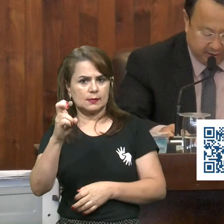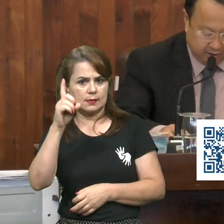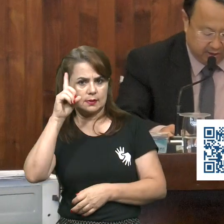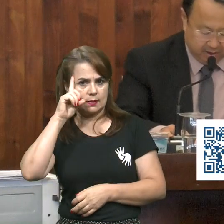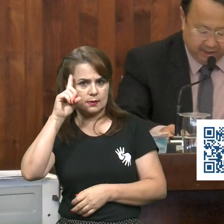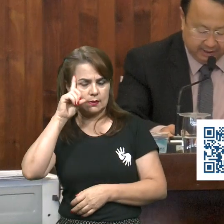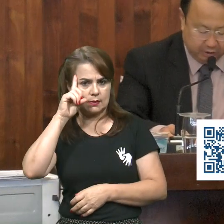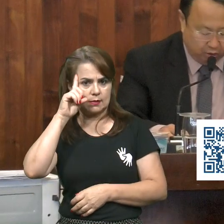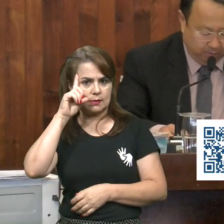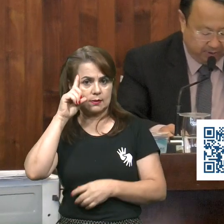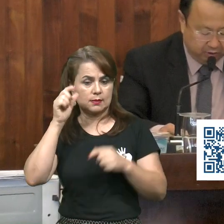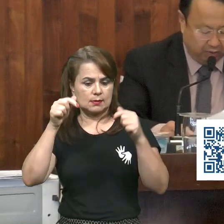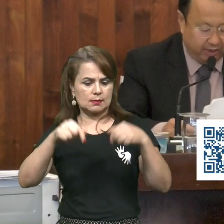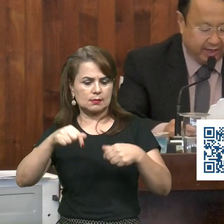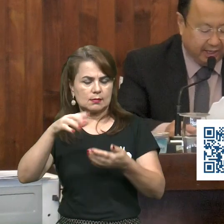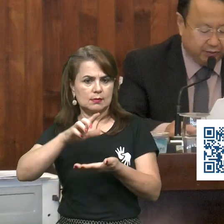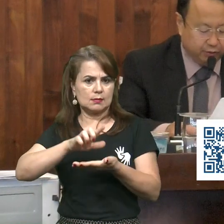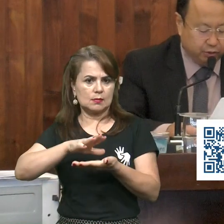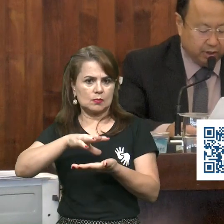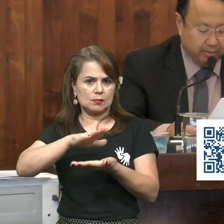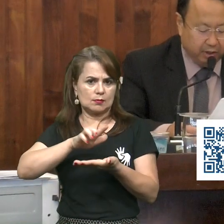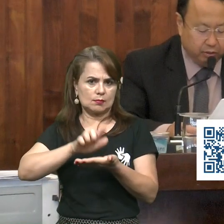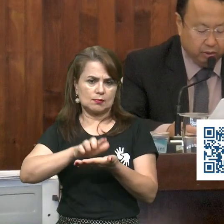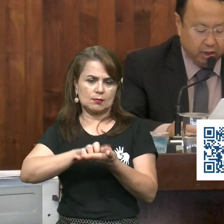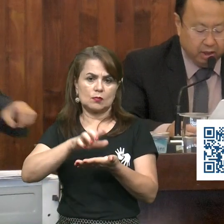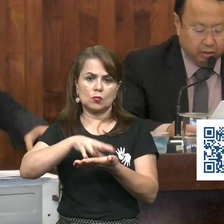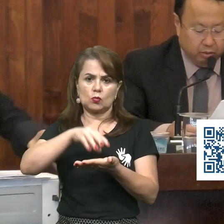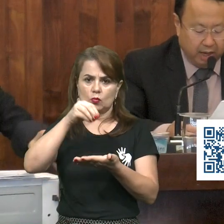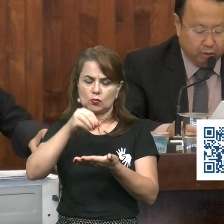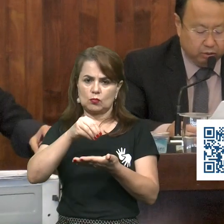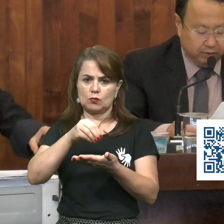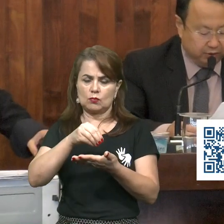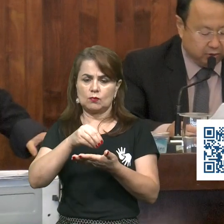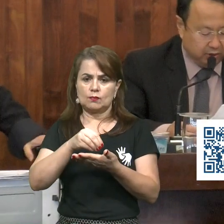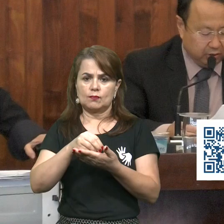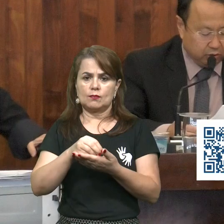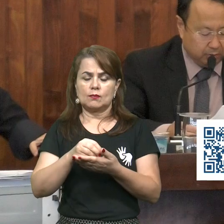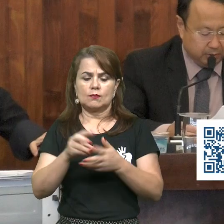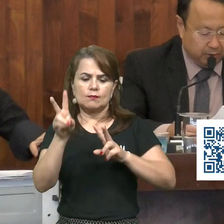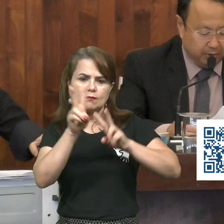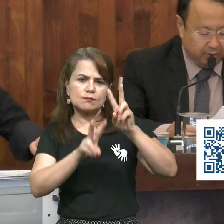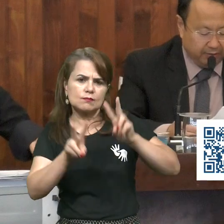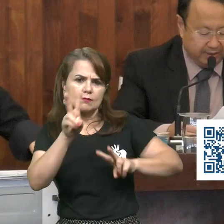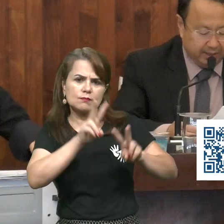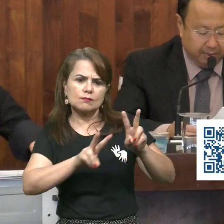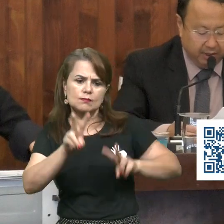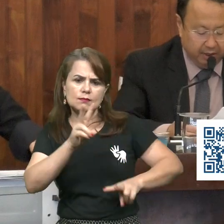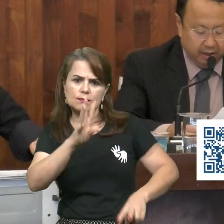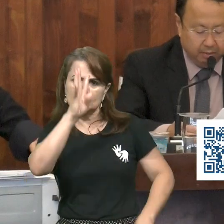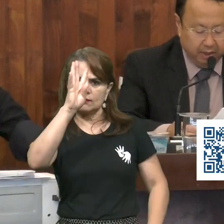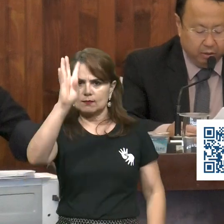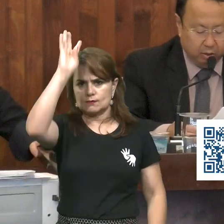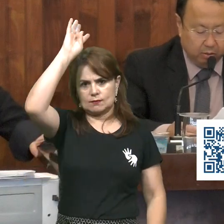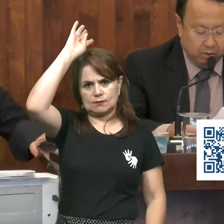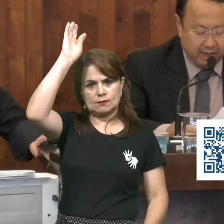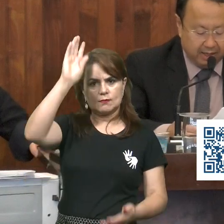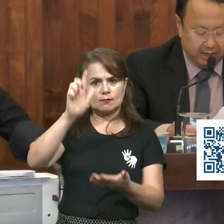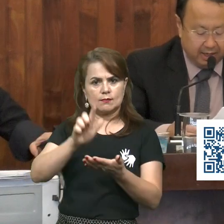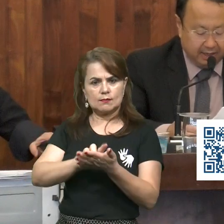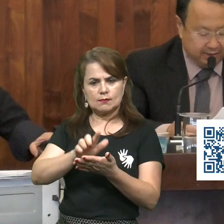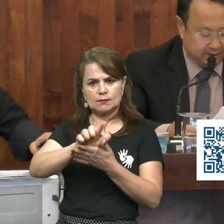encaminhar essas cópias do alvará de funcionamento do auto de vistoria do Corpo de Bombeiro, AVCB, bem